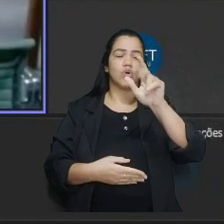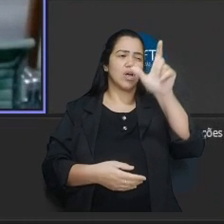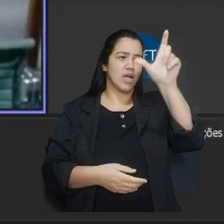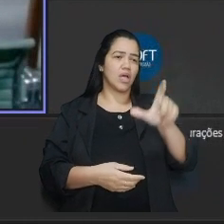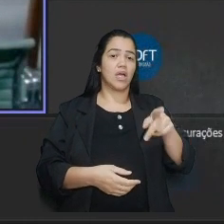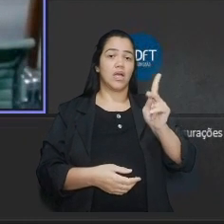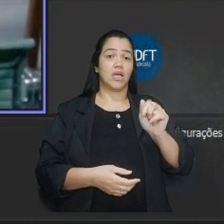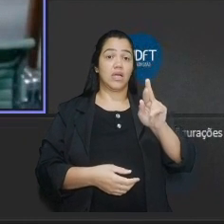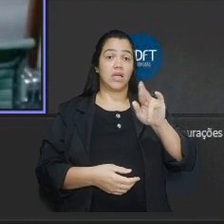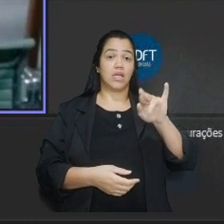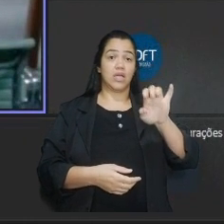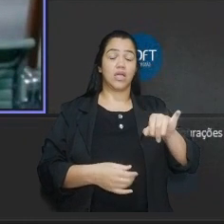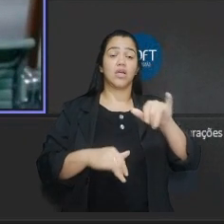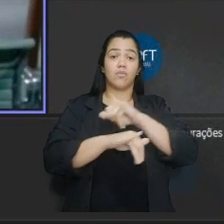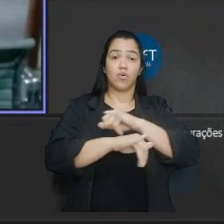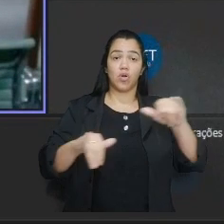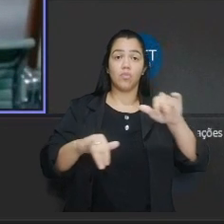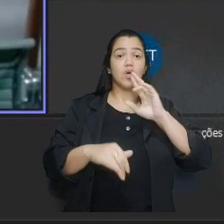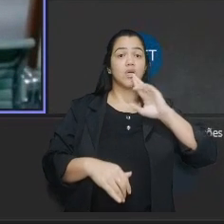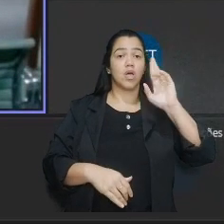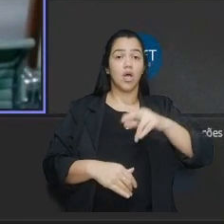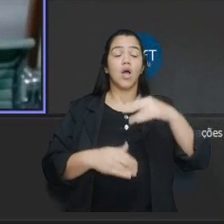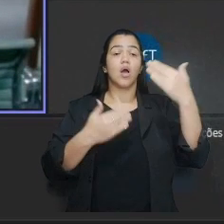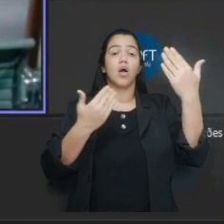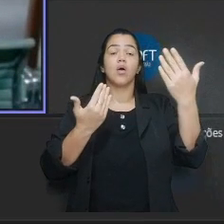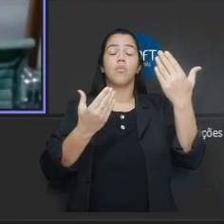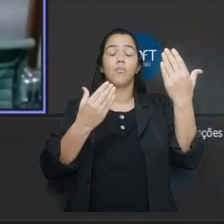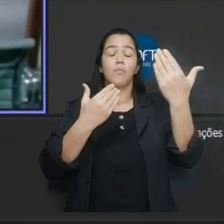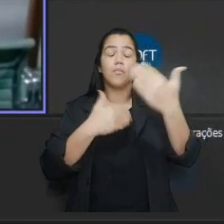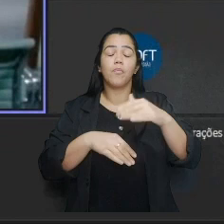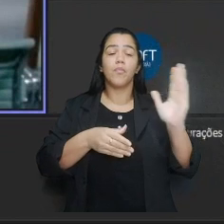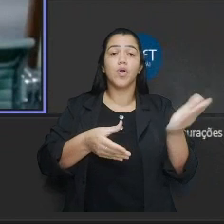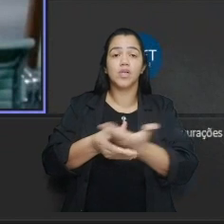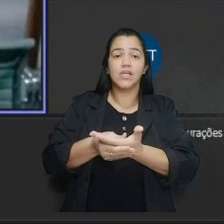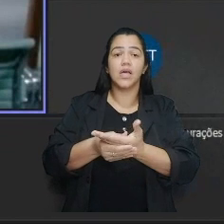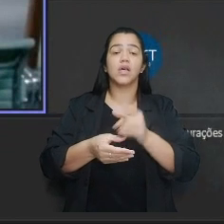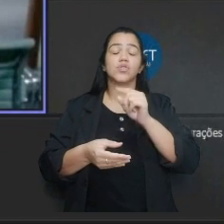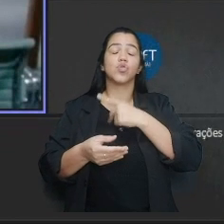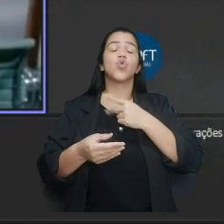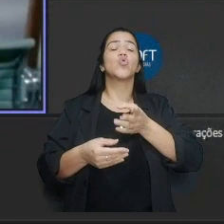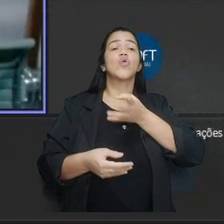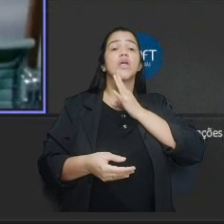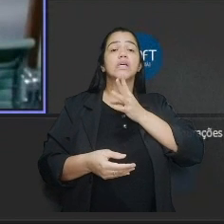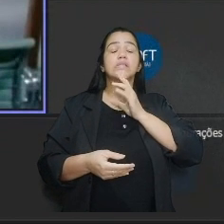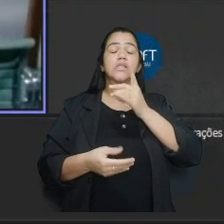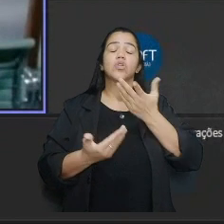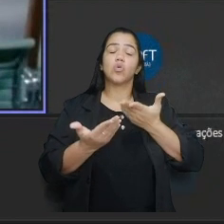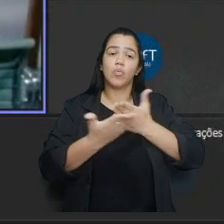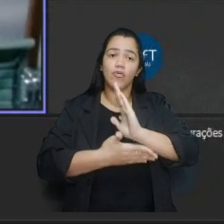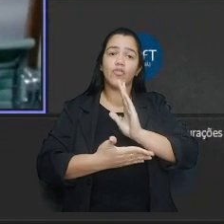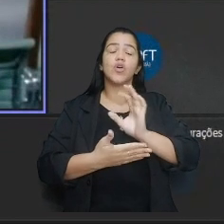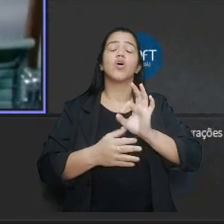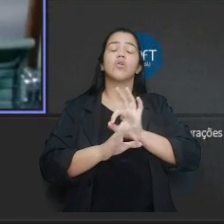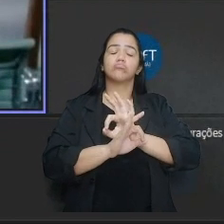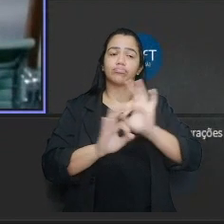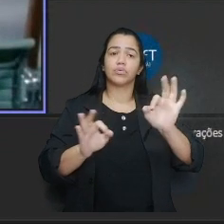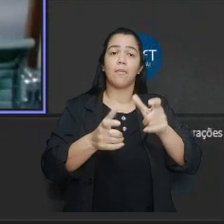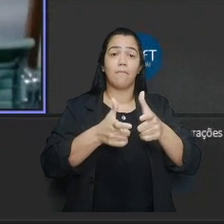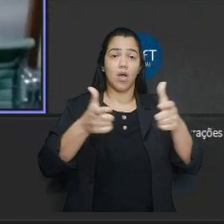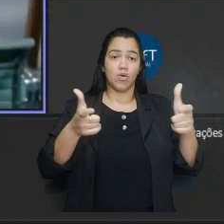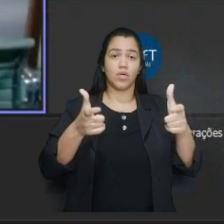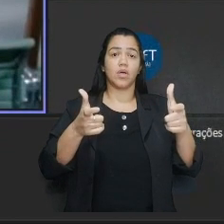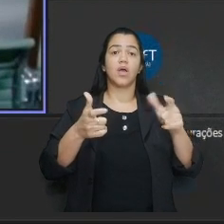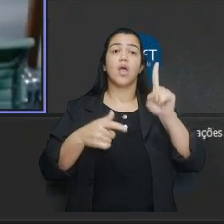Vossa Excelência. Doutora Karine, proclamo então o resultado. Processo número 25 da pauta, apelação conhecida e